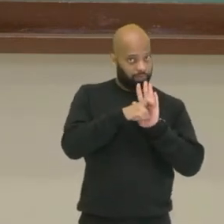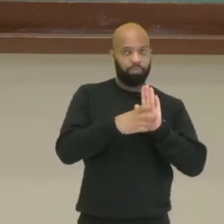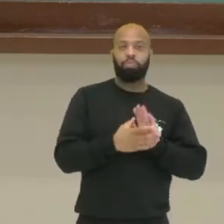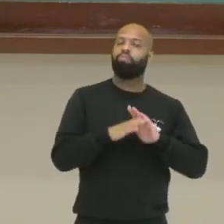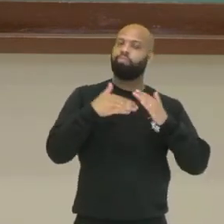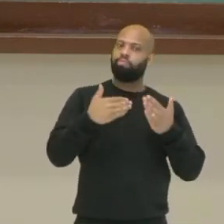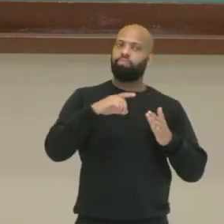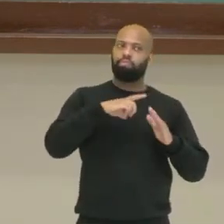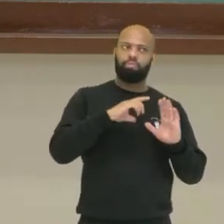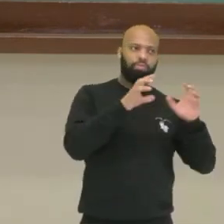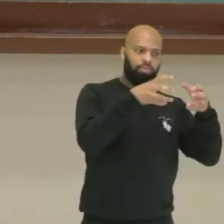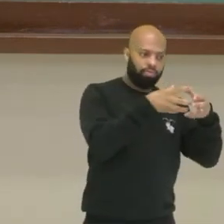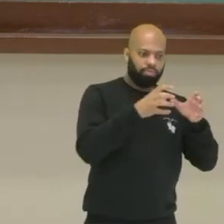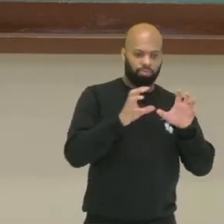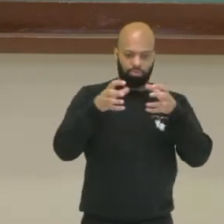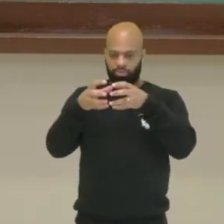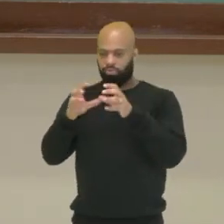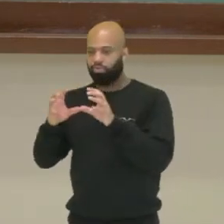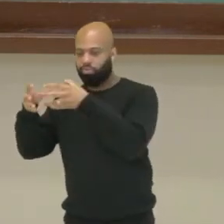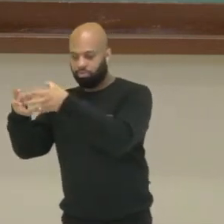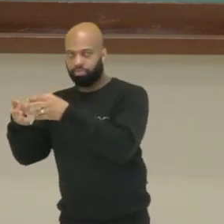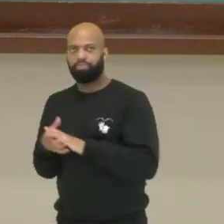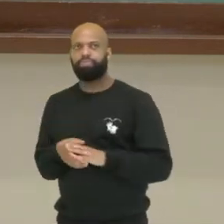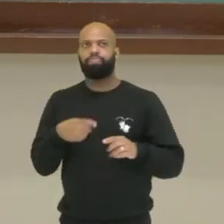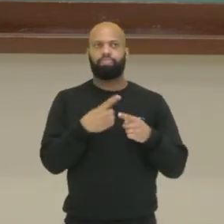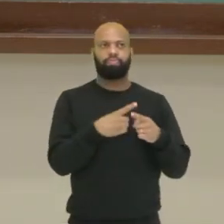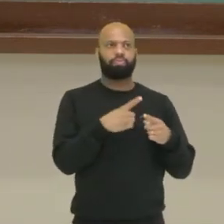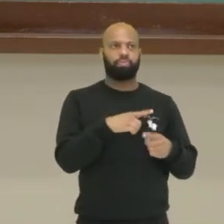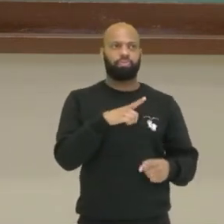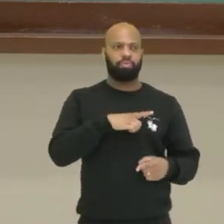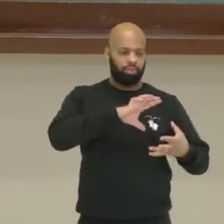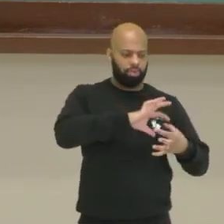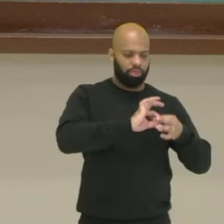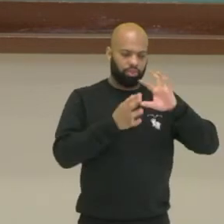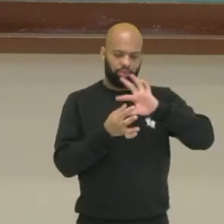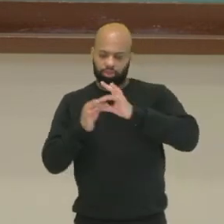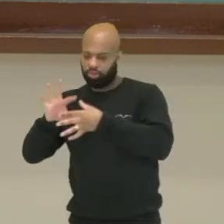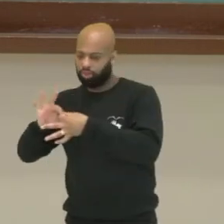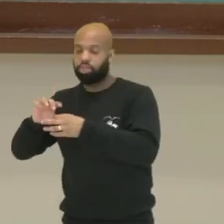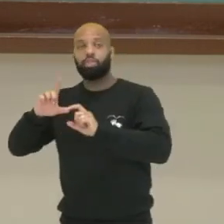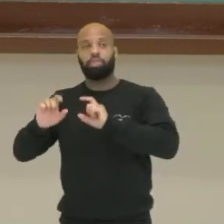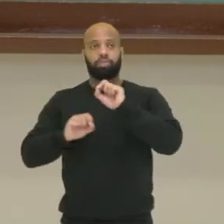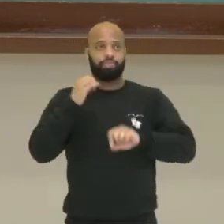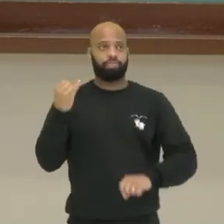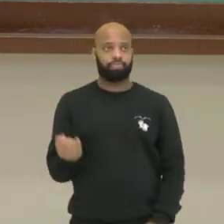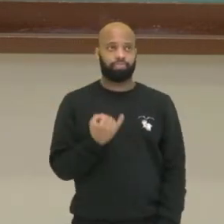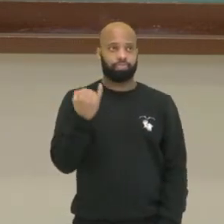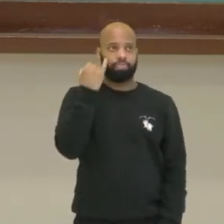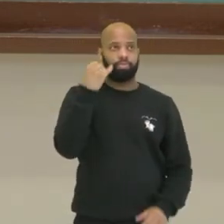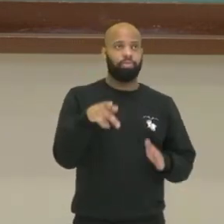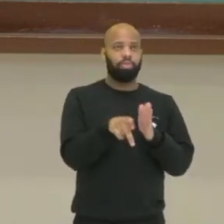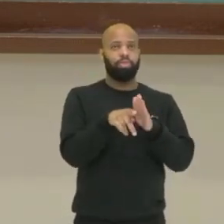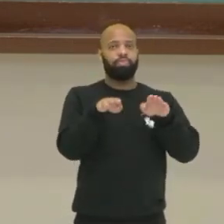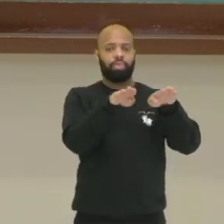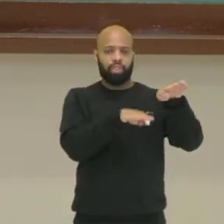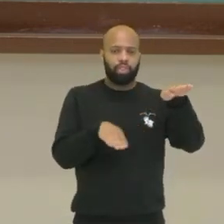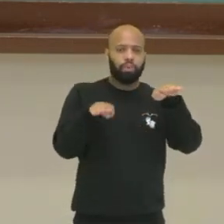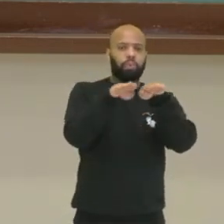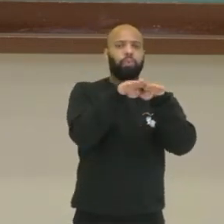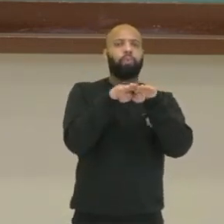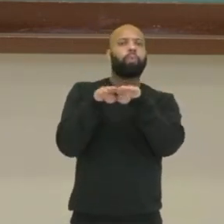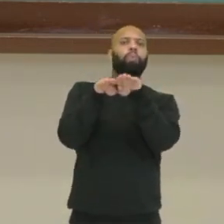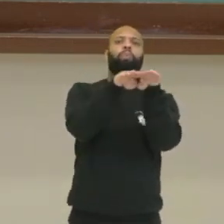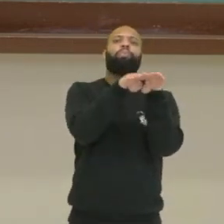nós dividimos em classes, porque nas Olimpíadas eles prezam muito pela igualdade